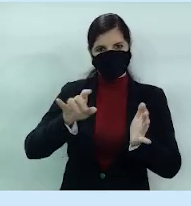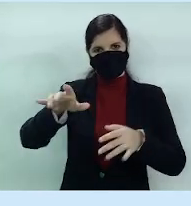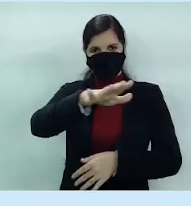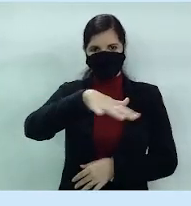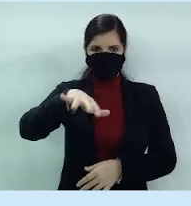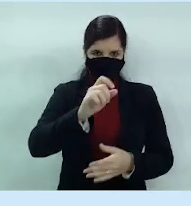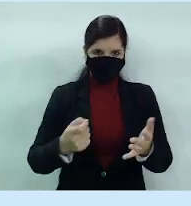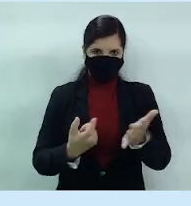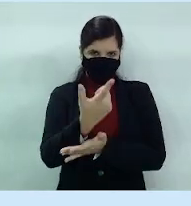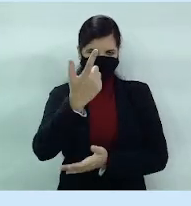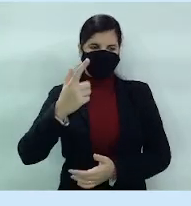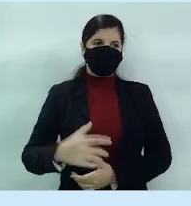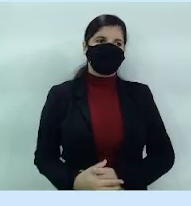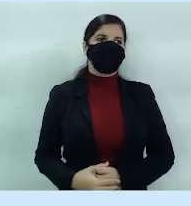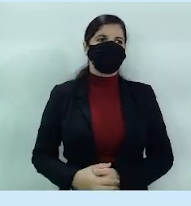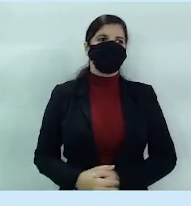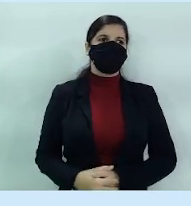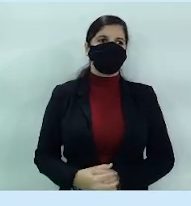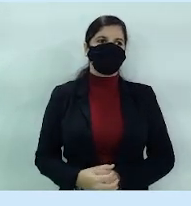público.